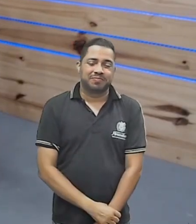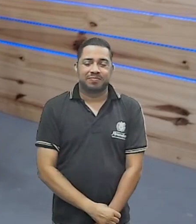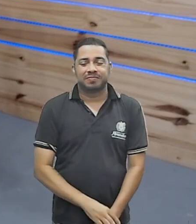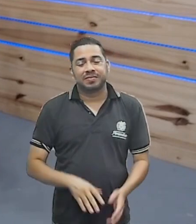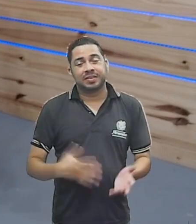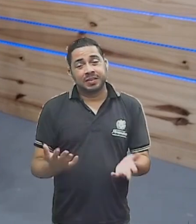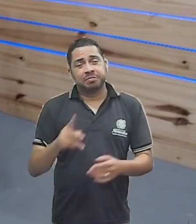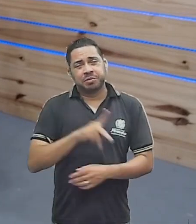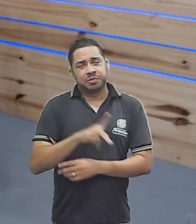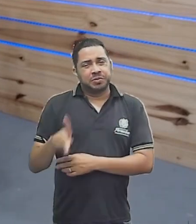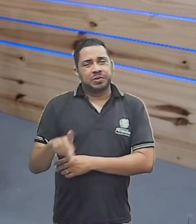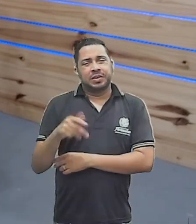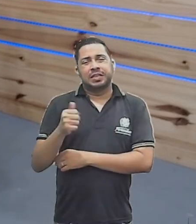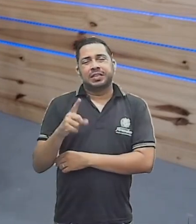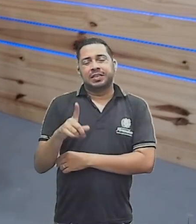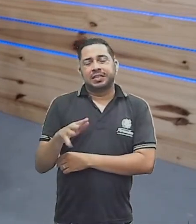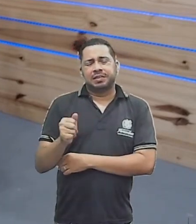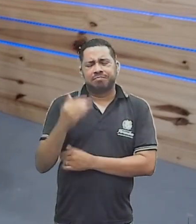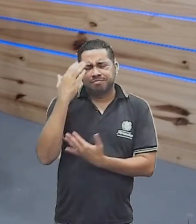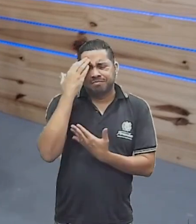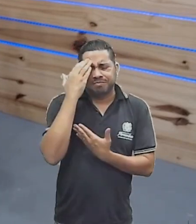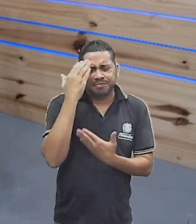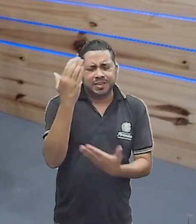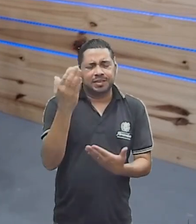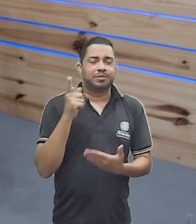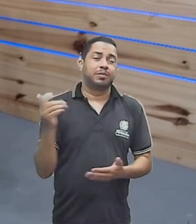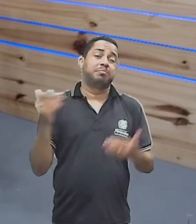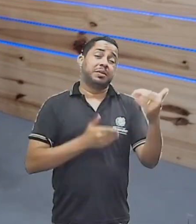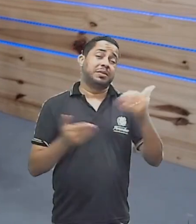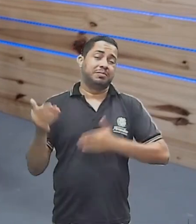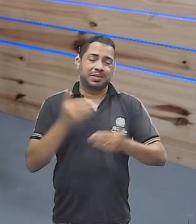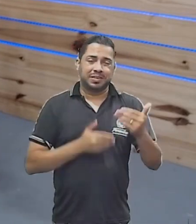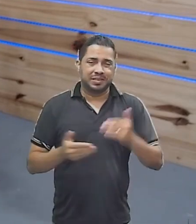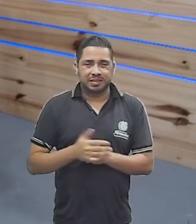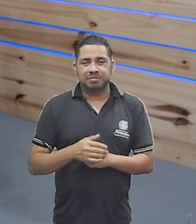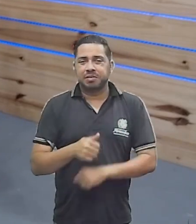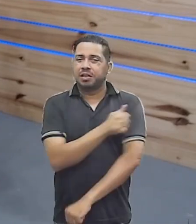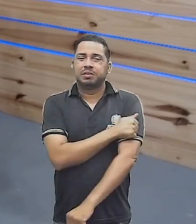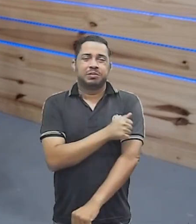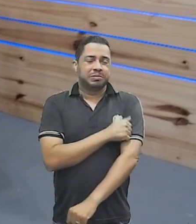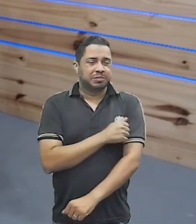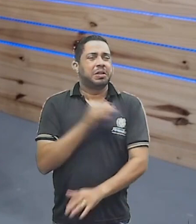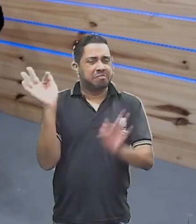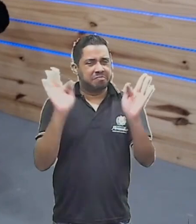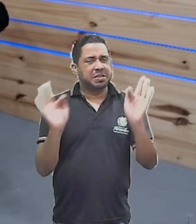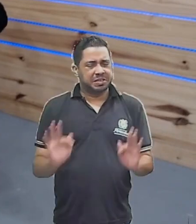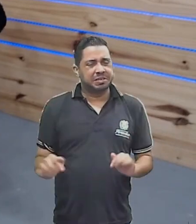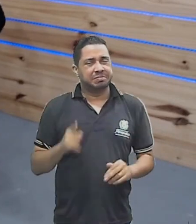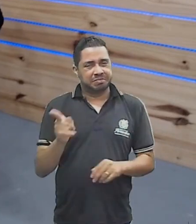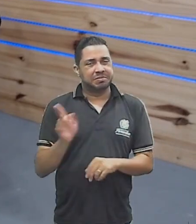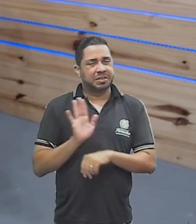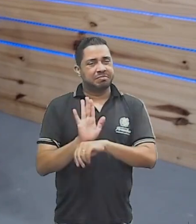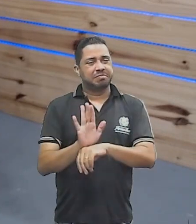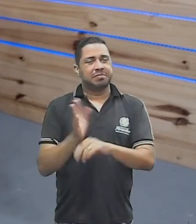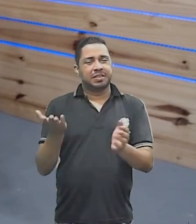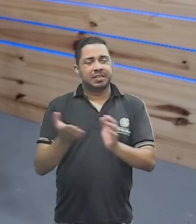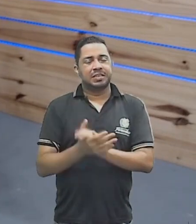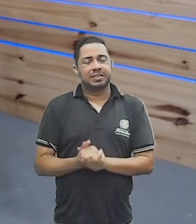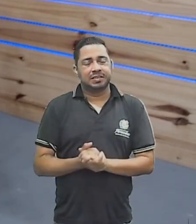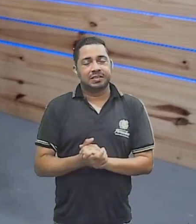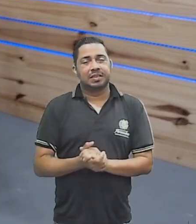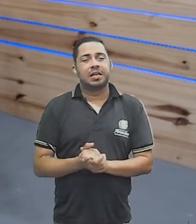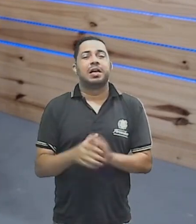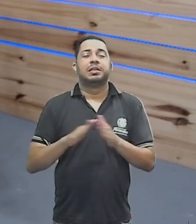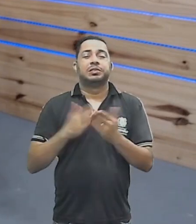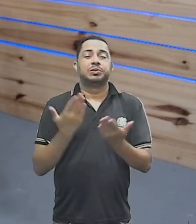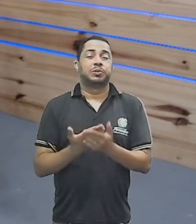Olha, professora Adriana, muito obrigada pela sua participação. Né? Os alunos estão muito felizes com essa contribuição. A